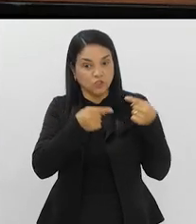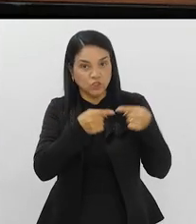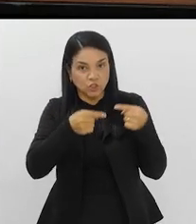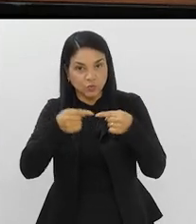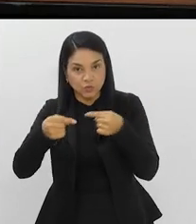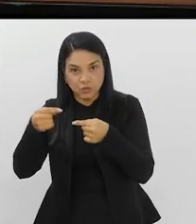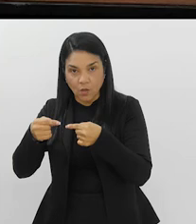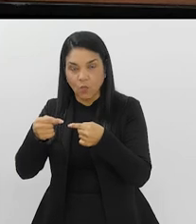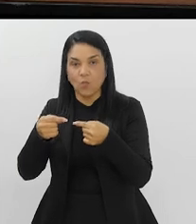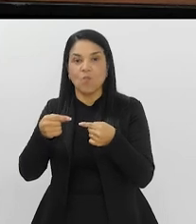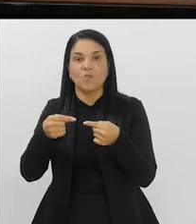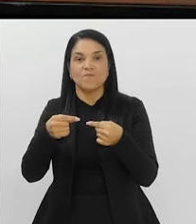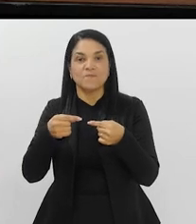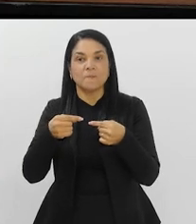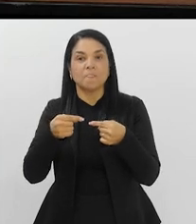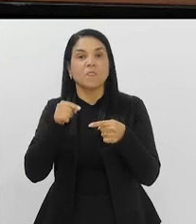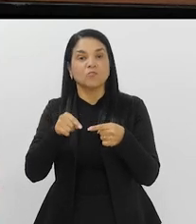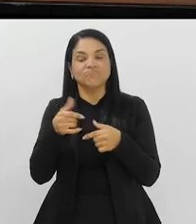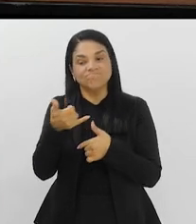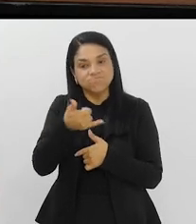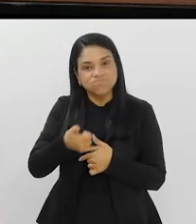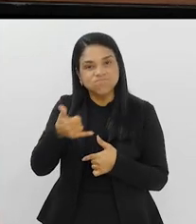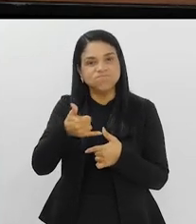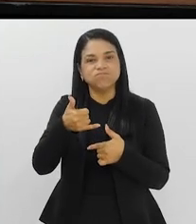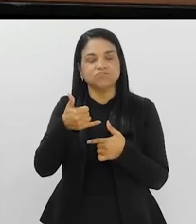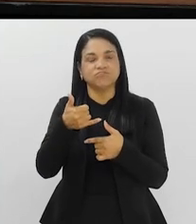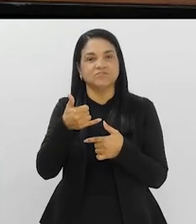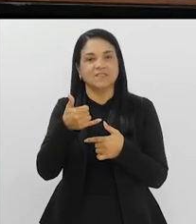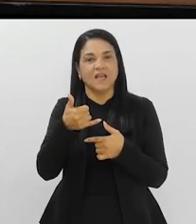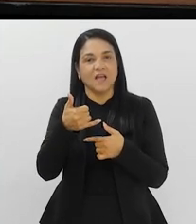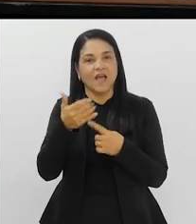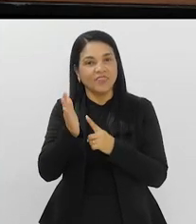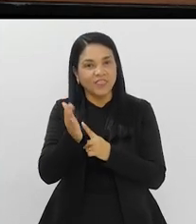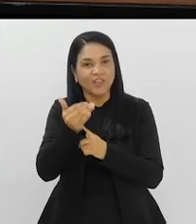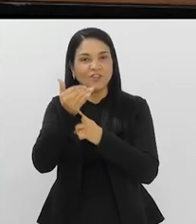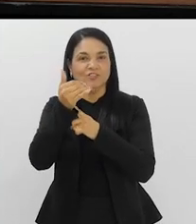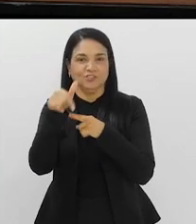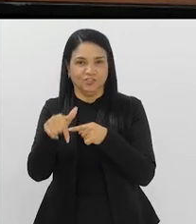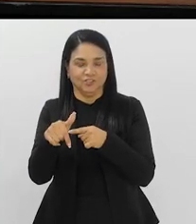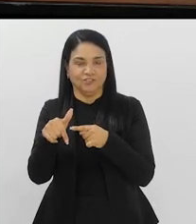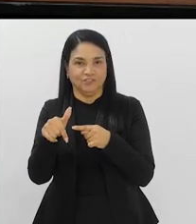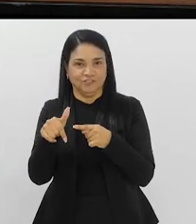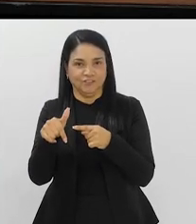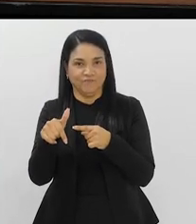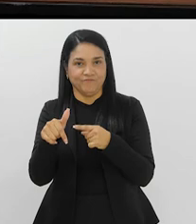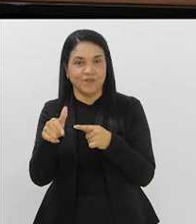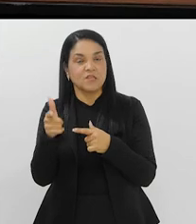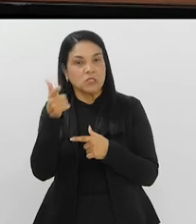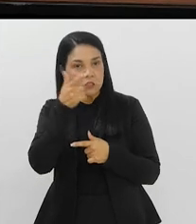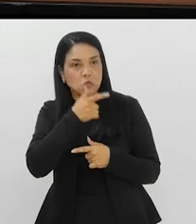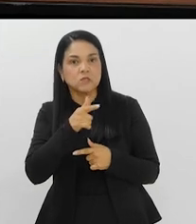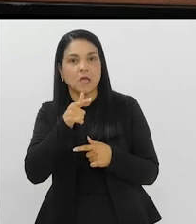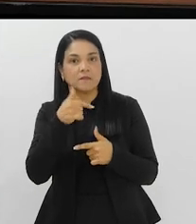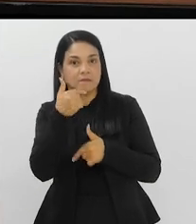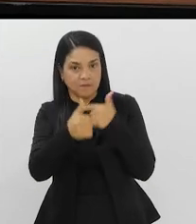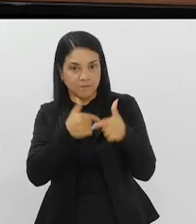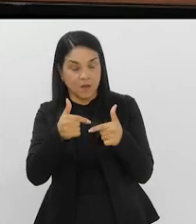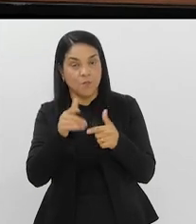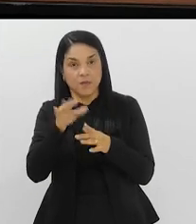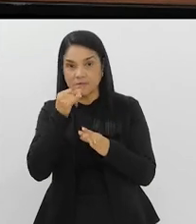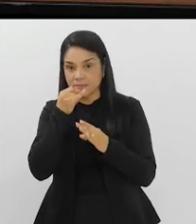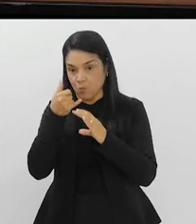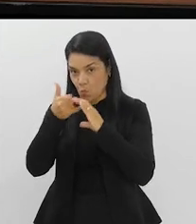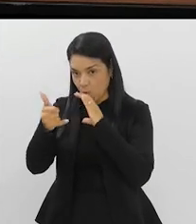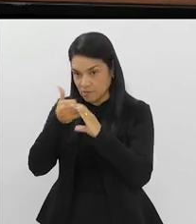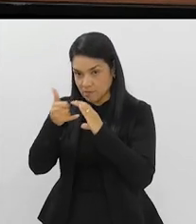médica uma discussão sobre essa interface com os dispositivos eletrônicos e as disponibilidades e alcances que isso